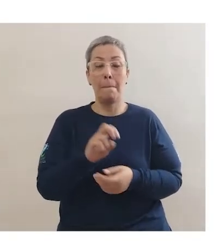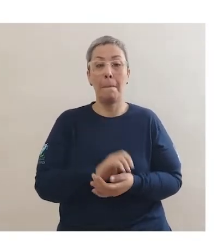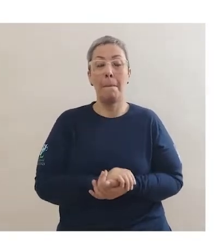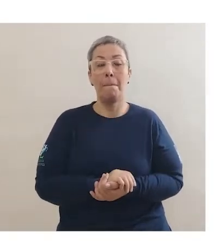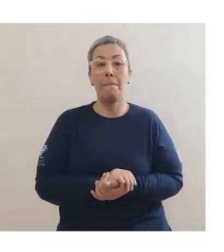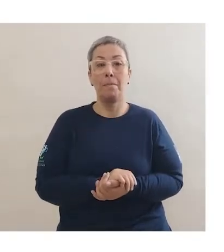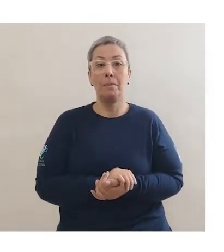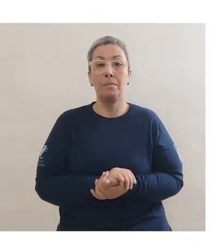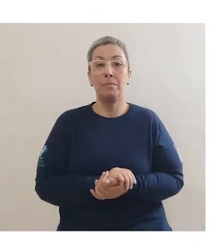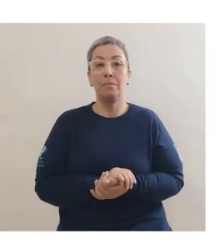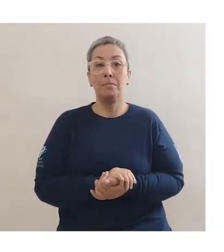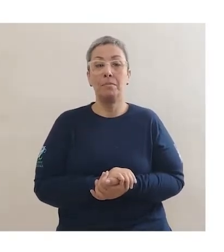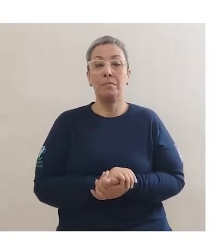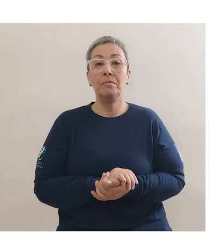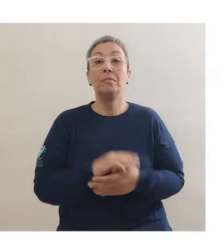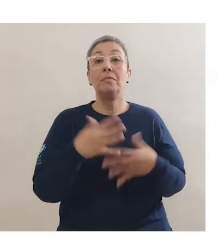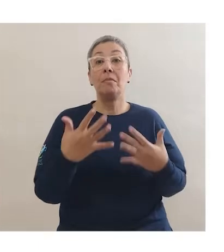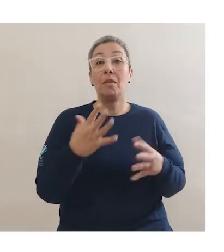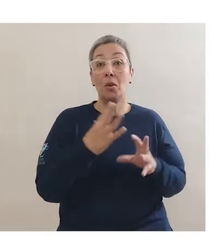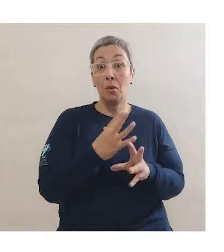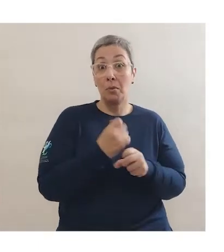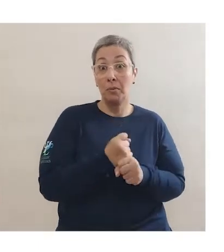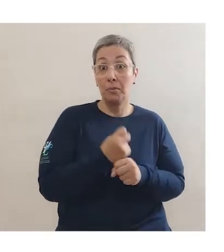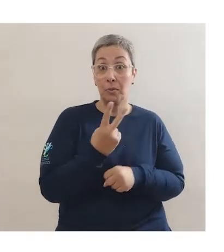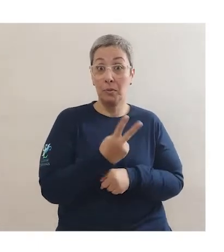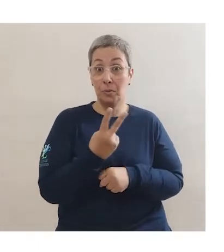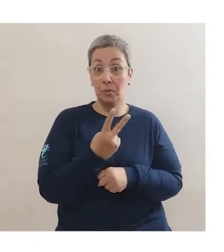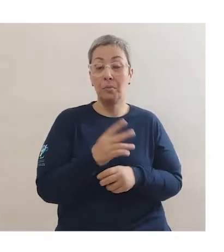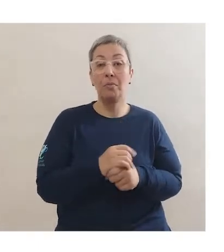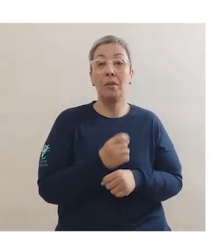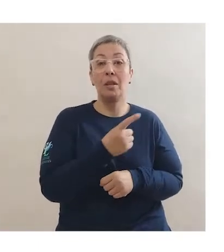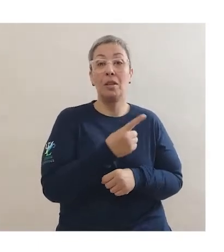terceiro lugar. Ou seja, o primeiro com